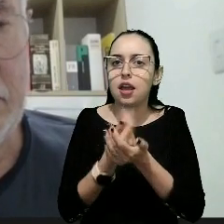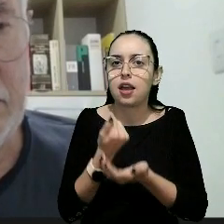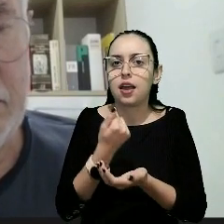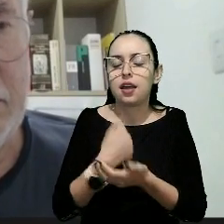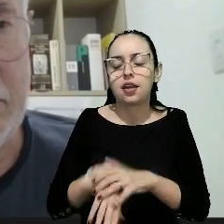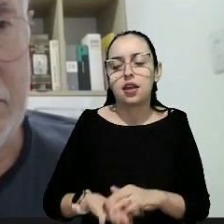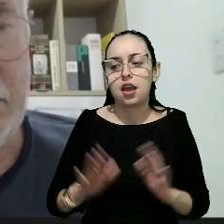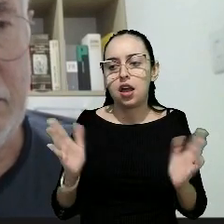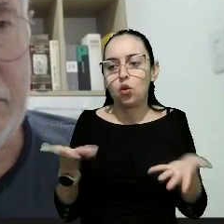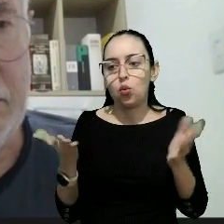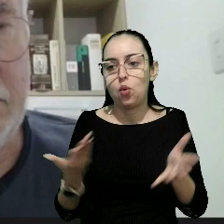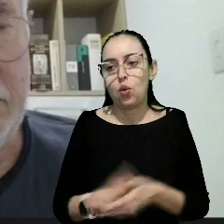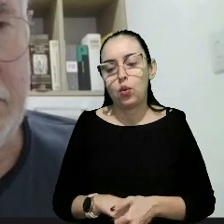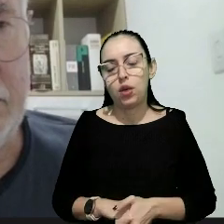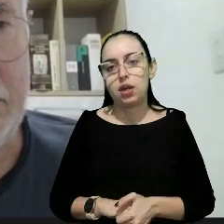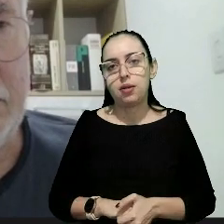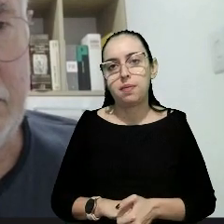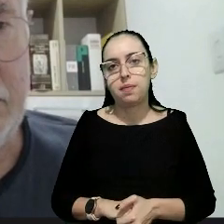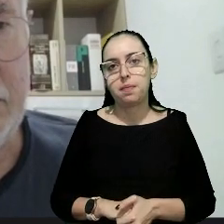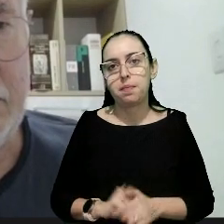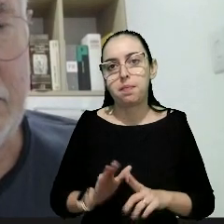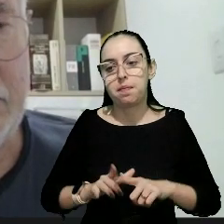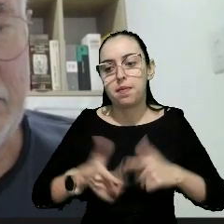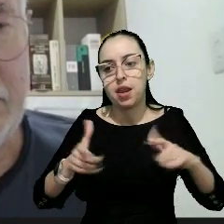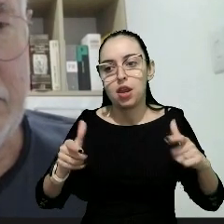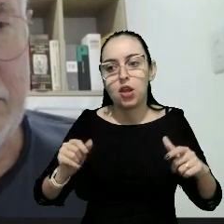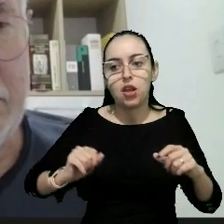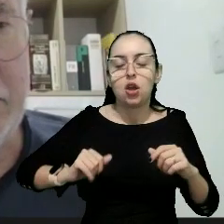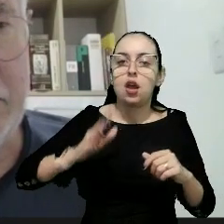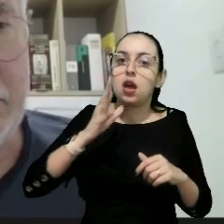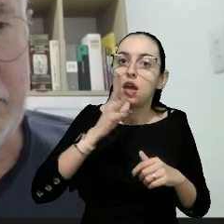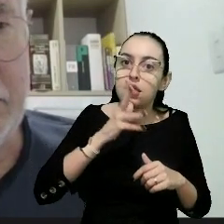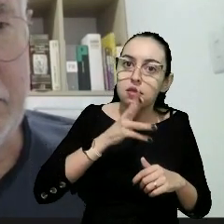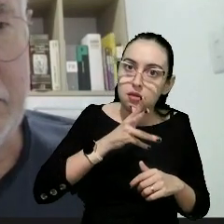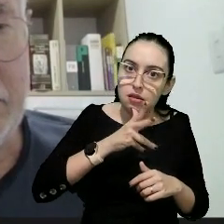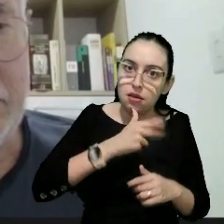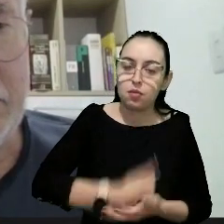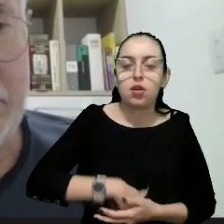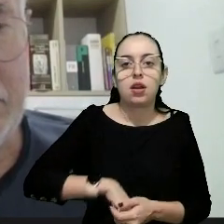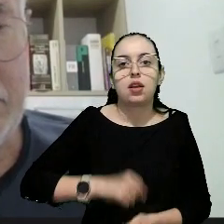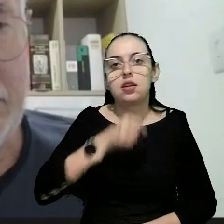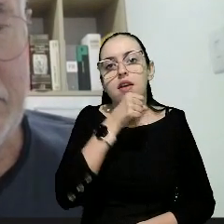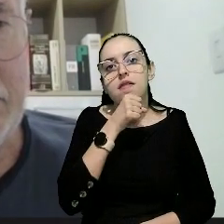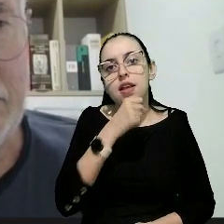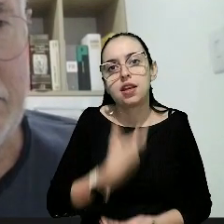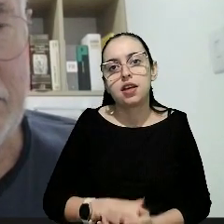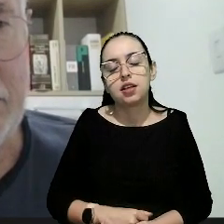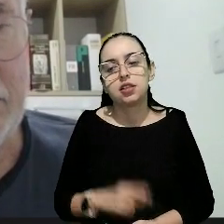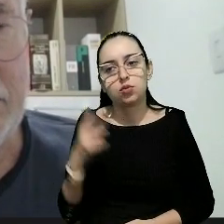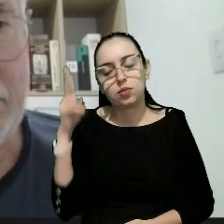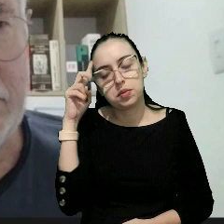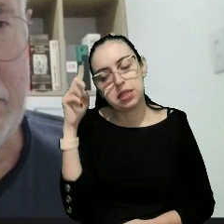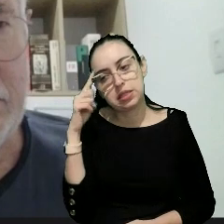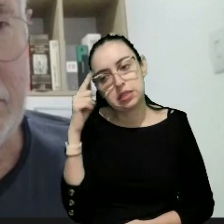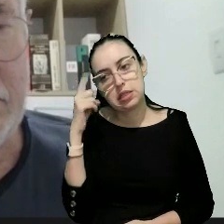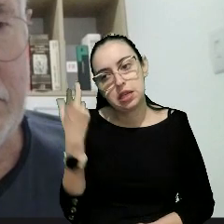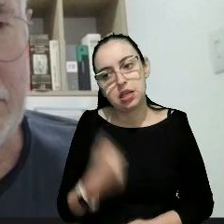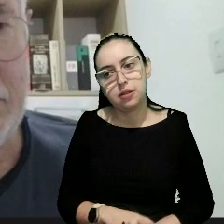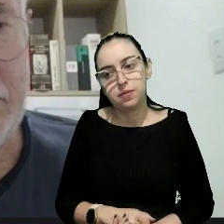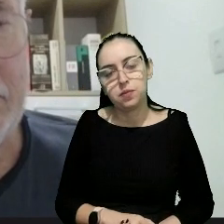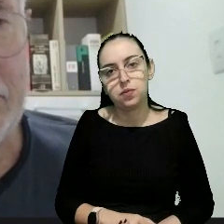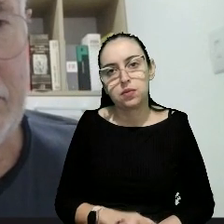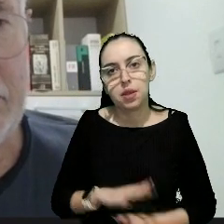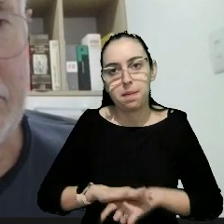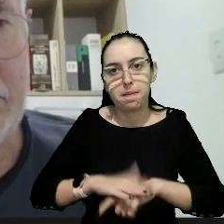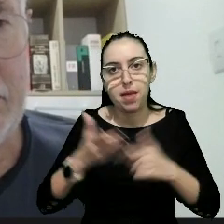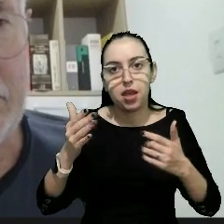nós podemos ganhar nessa fase tão a maior, aliás, a fase mais longa das nossas vidas é a velhice, se